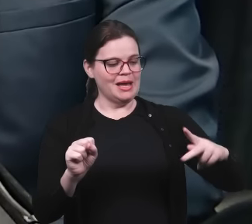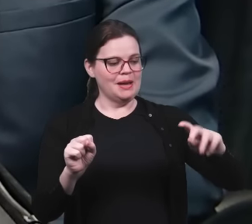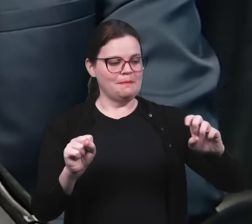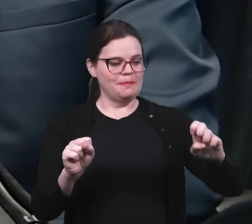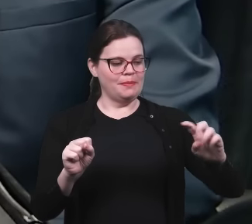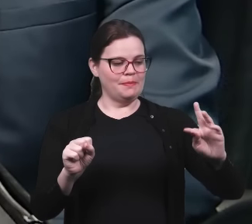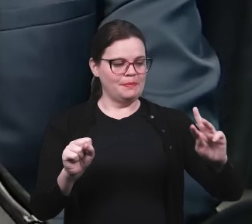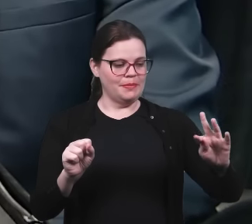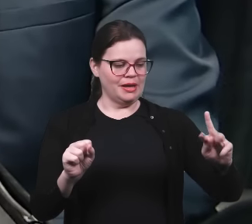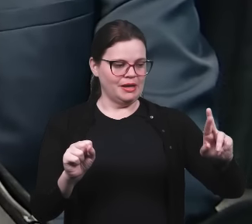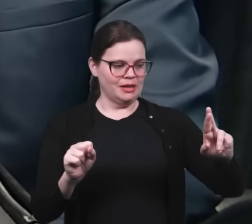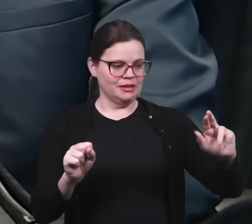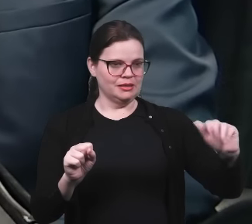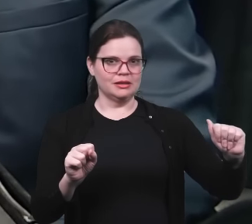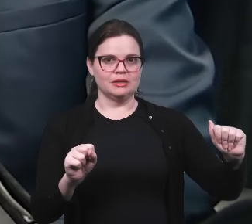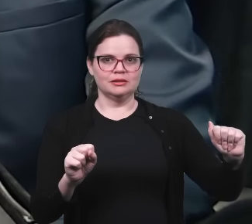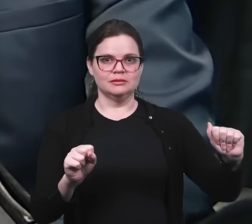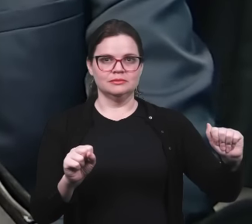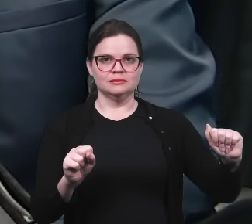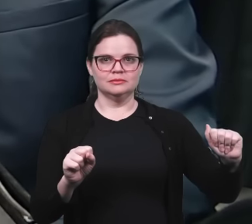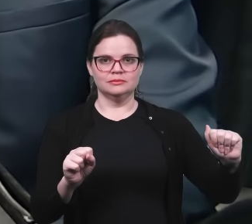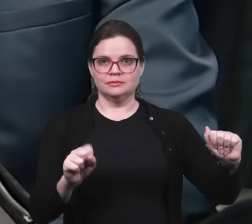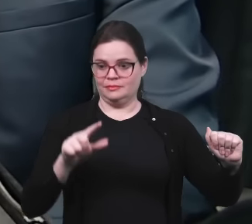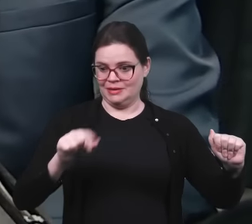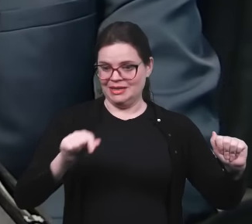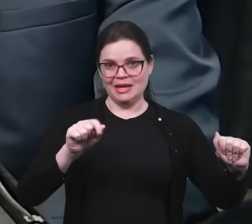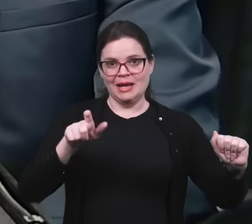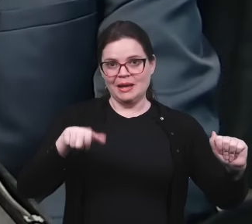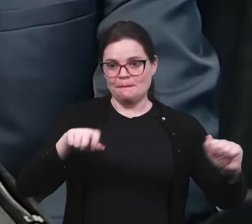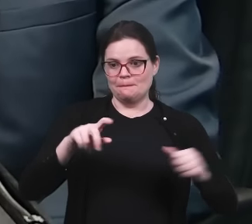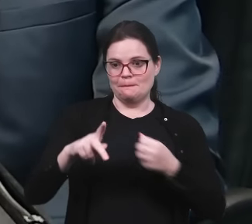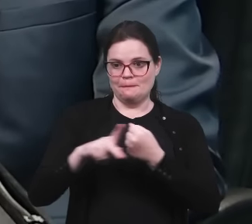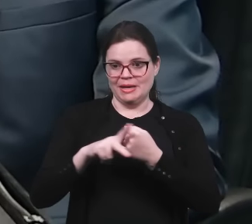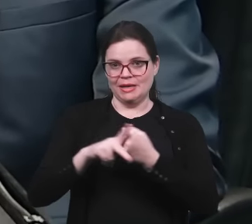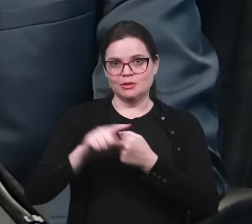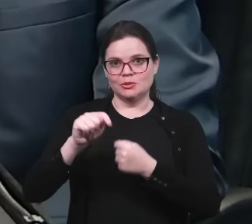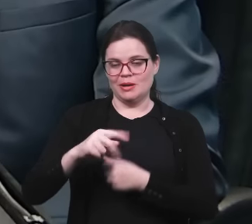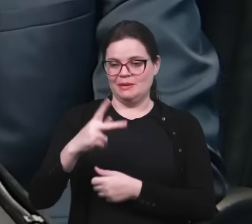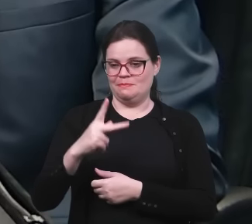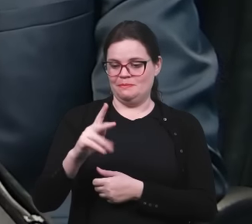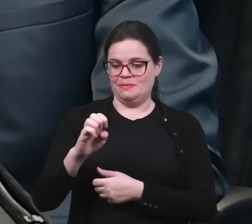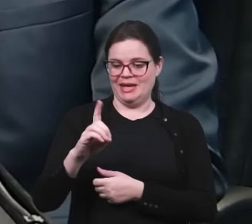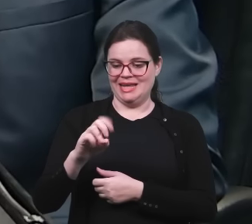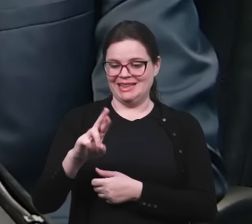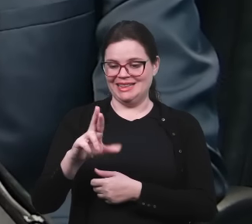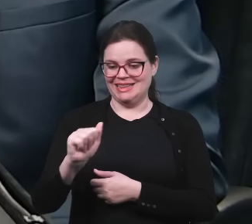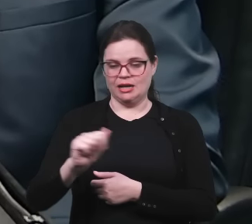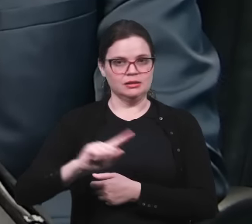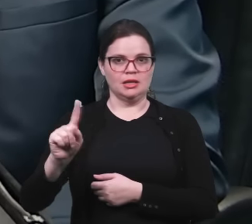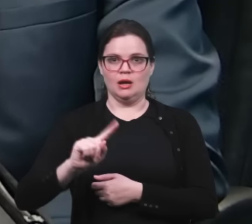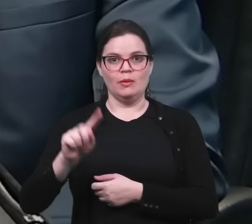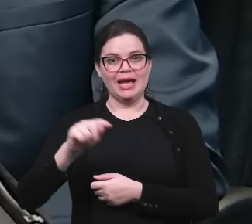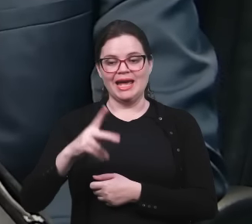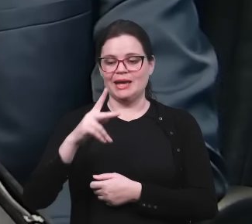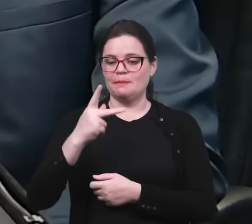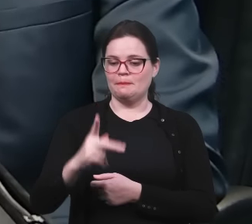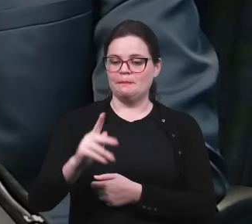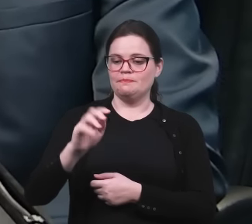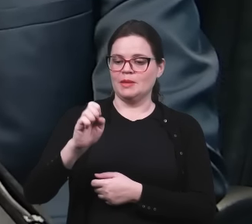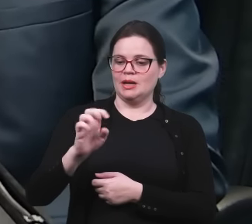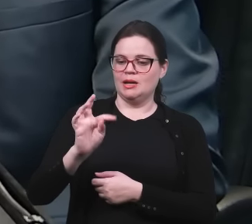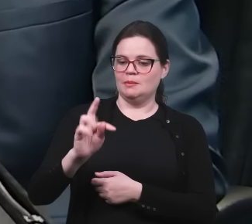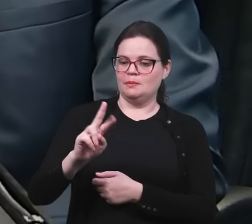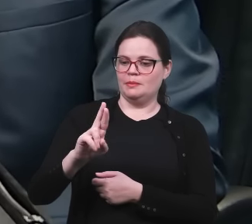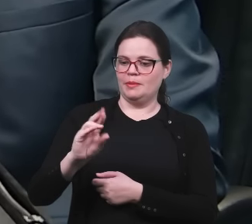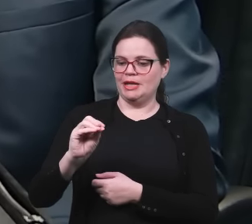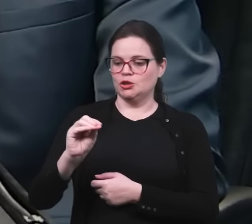diferença aí. O Senhor não chama Pedro de Petra. Diz assim: Pedro, tu és Petrus. Pedro quer